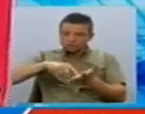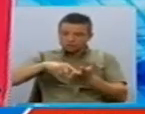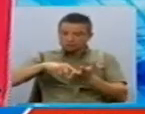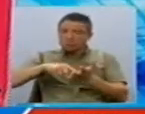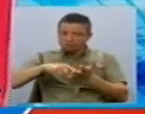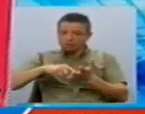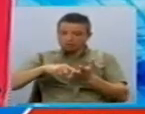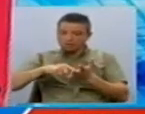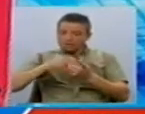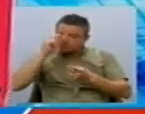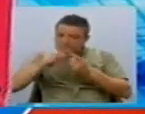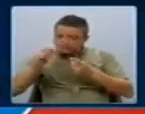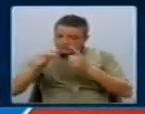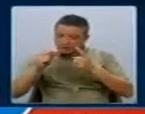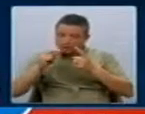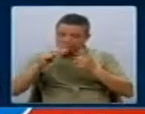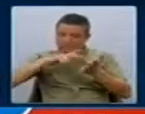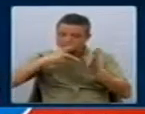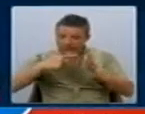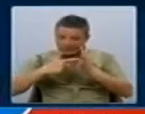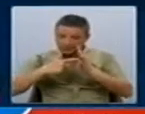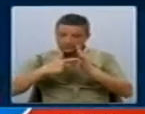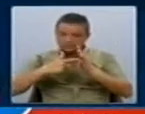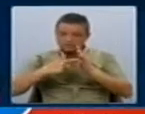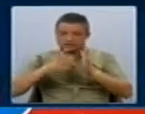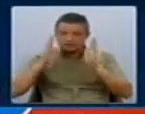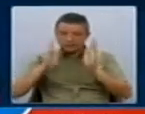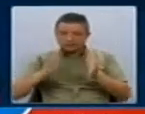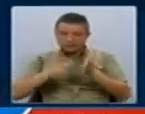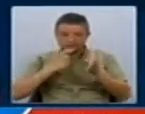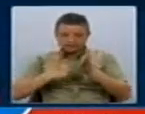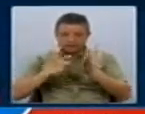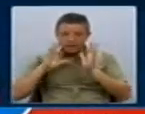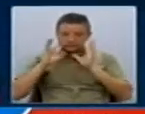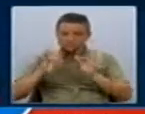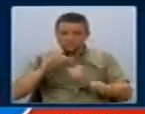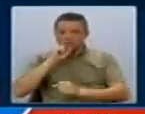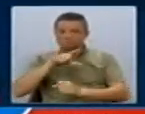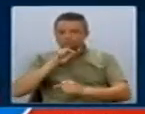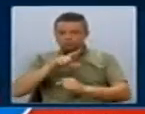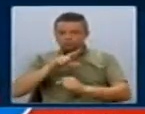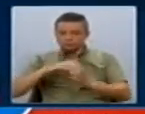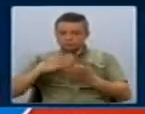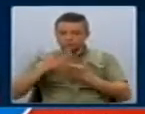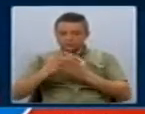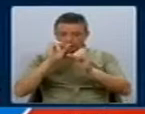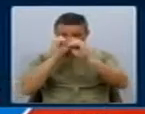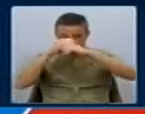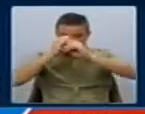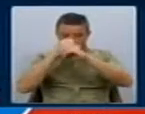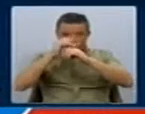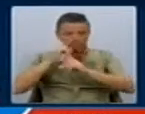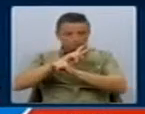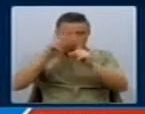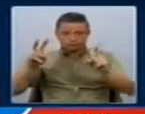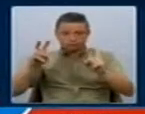extremamente precisa. Isso apenas foi preciso, ou melhor, isso apenas foi necessário, ou foi possível, graças a este telescópio do Observatório Europeu do